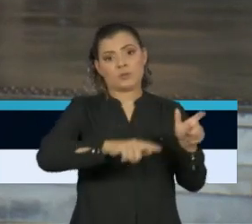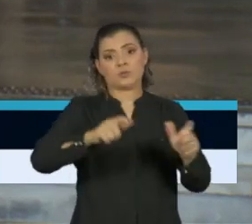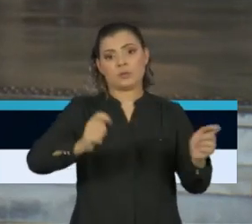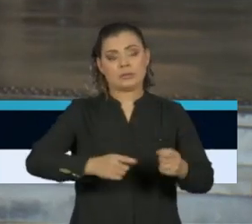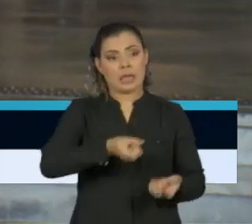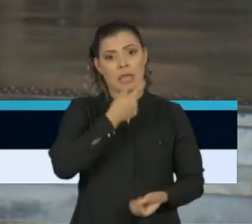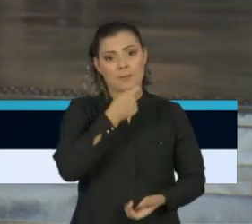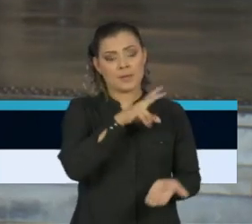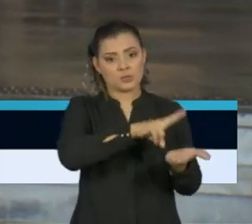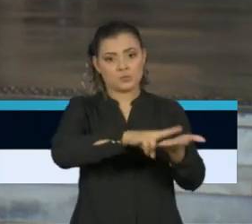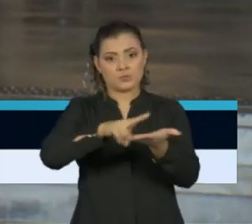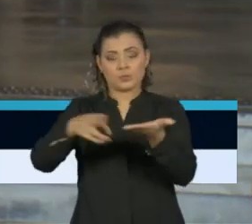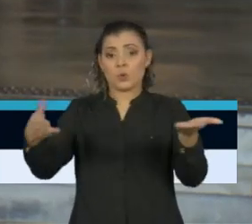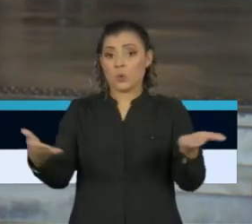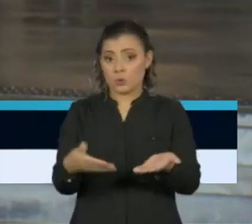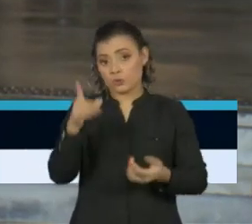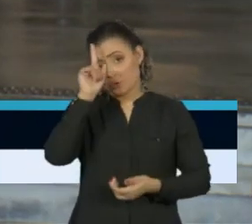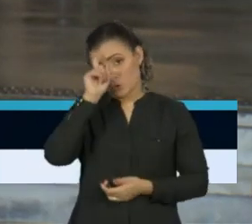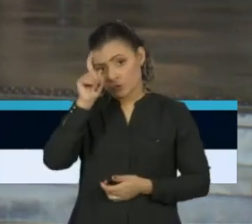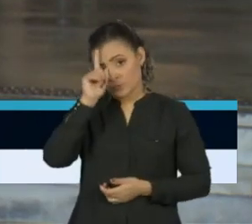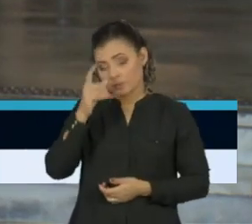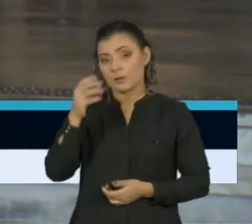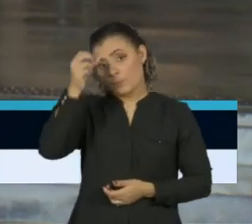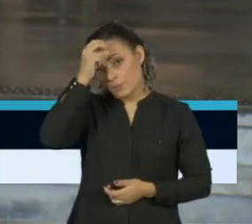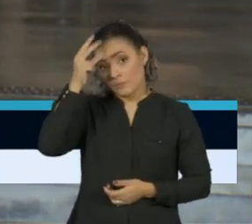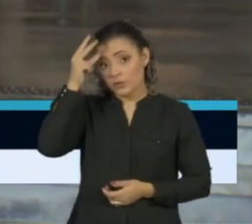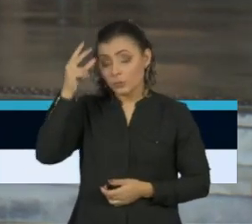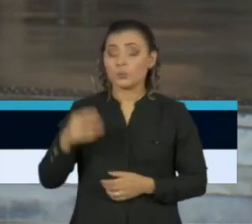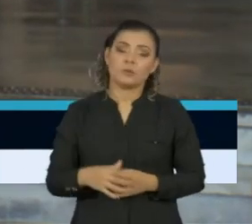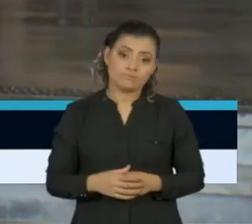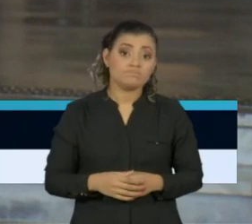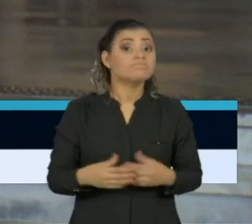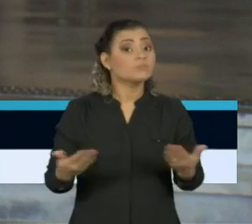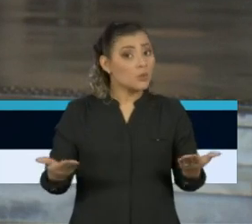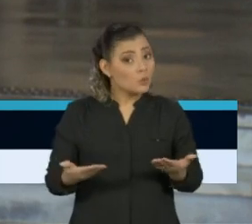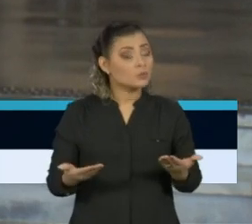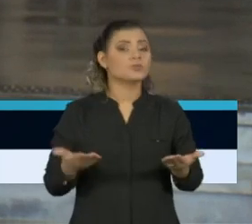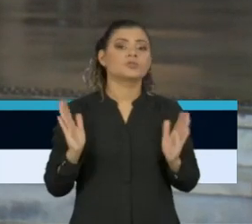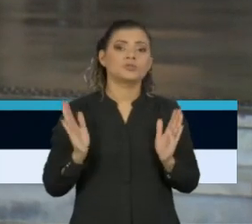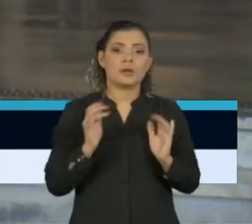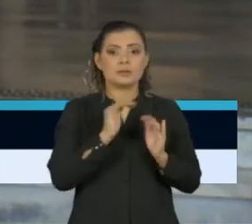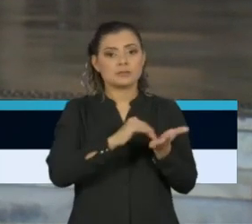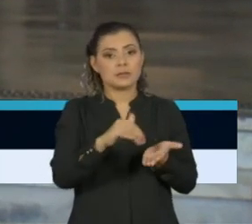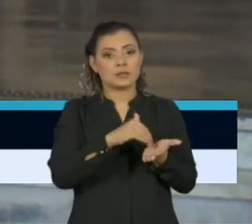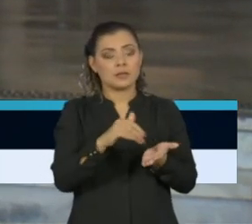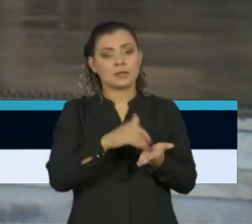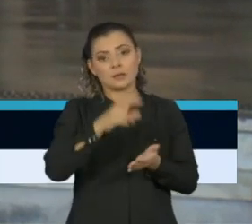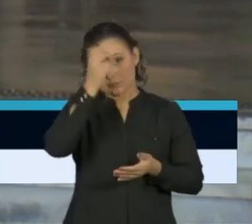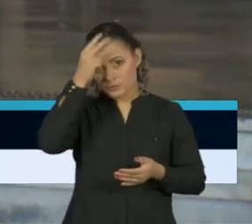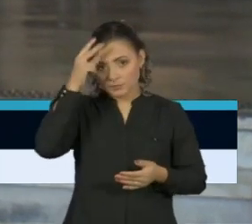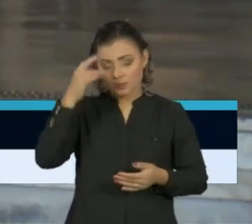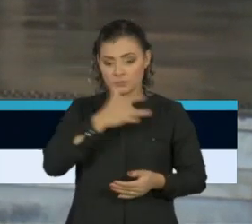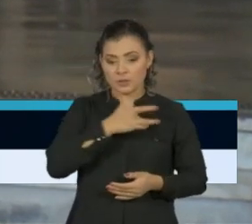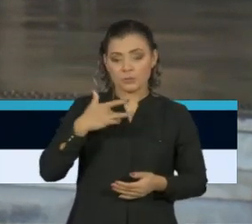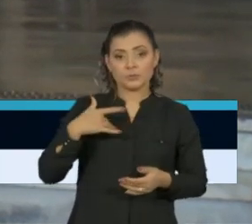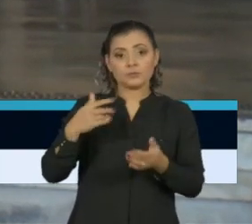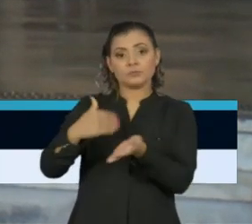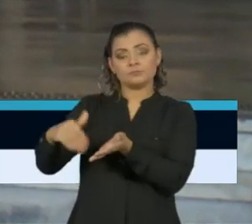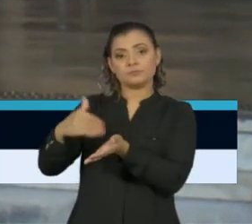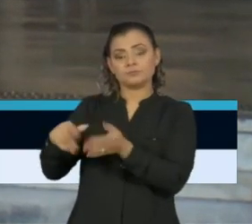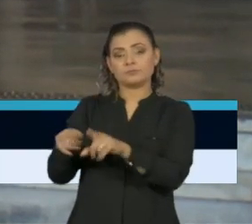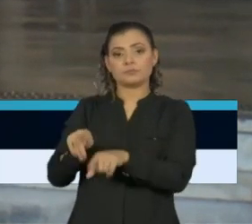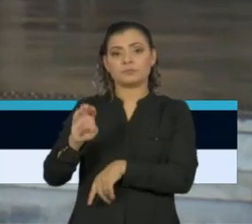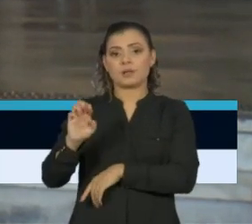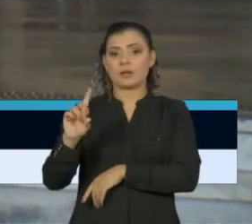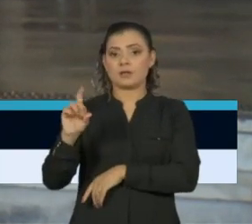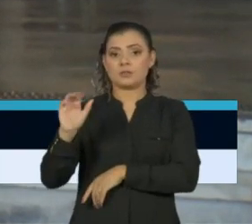pessoas internadas hoje nos hospitais municipais. Então, já determinei à Secretaria Municipal de Saúde, está aqui o secretário Edson